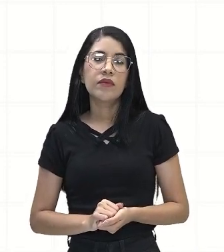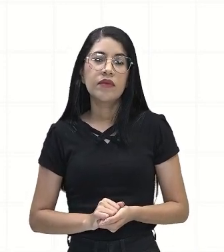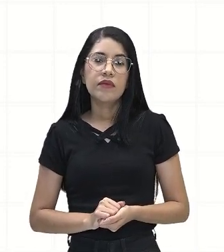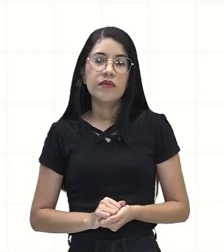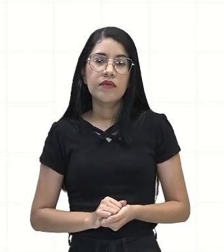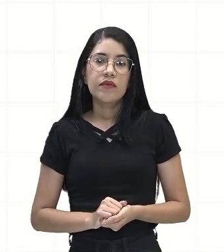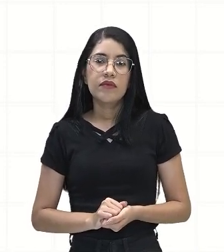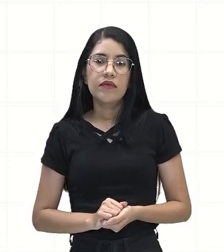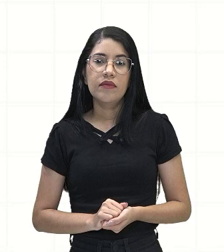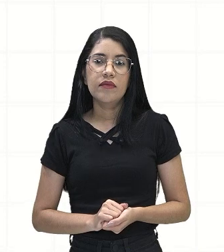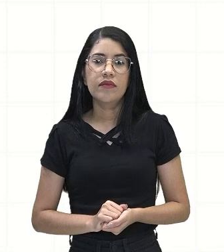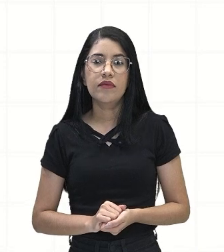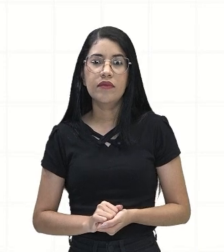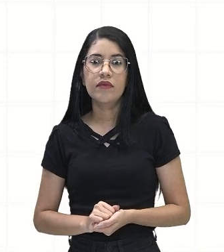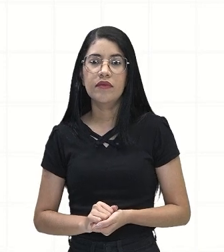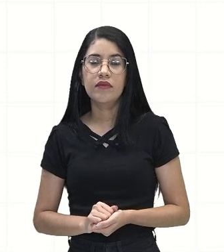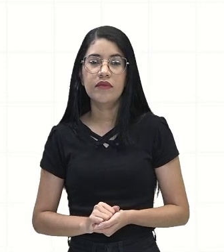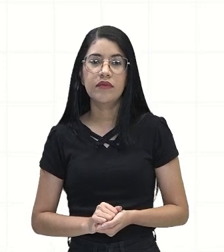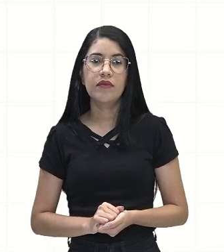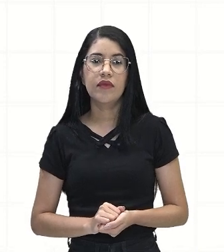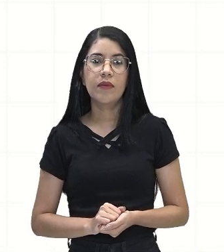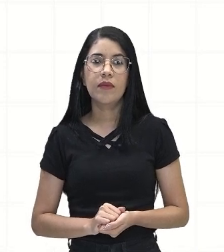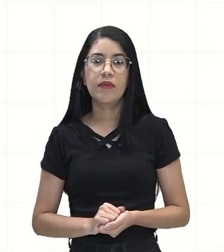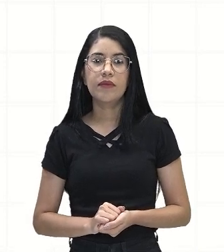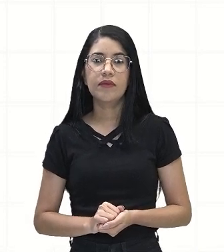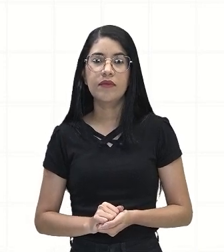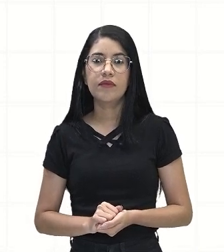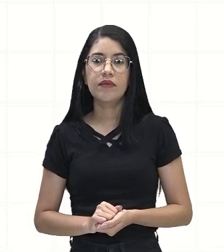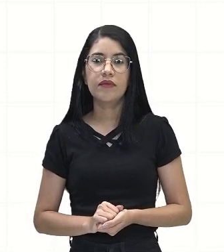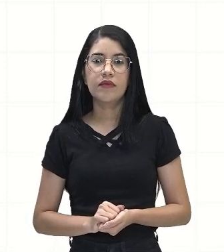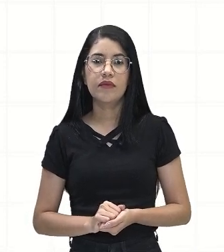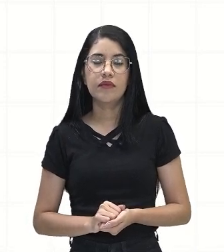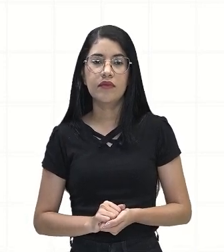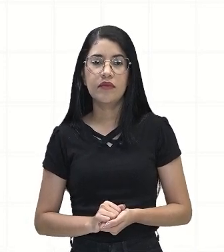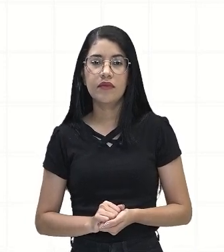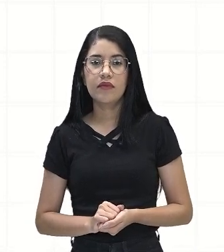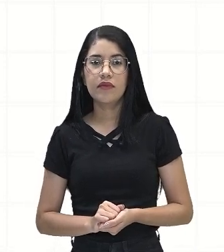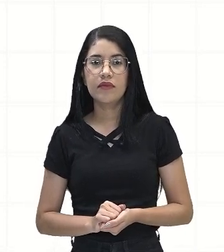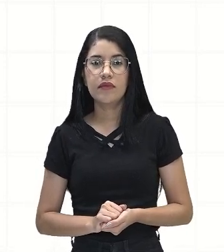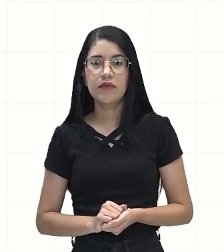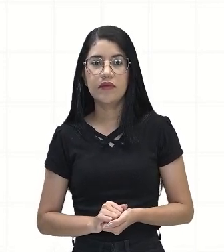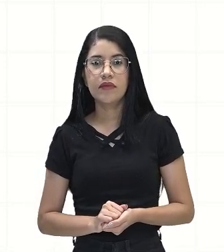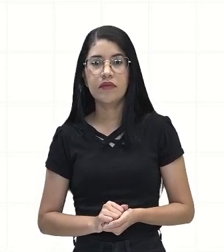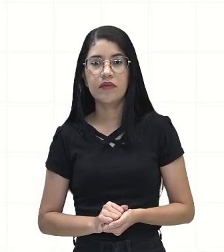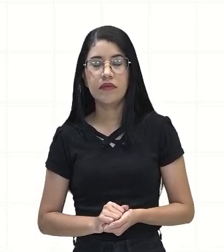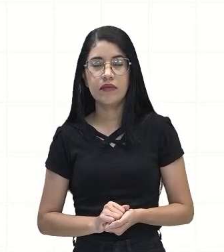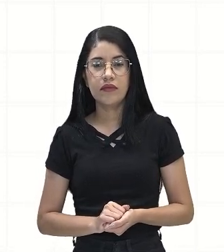medida da altura relativa à hipotenusa, que é o nosso H, é igual